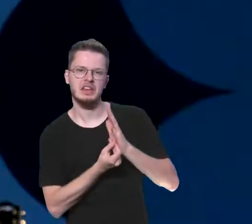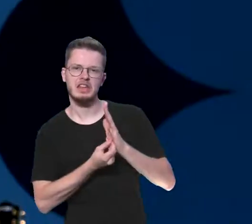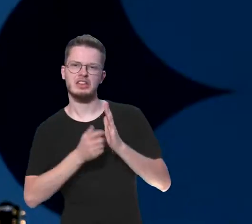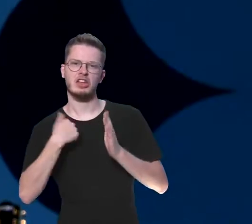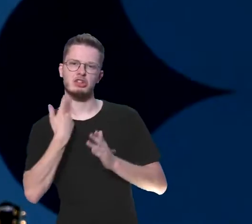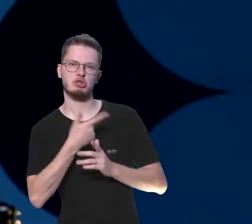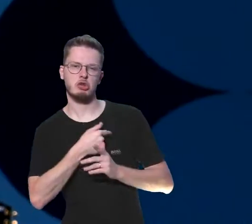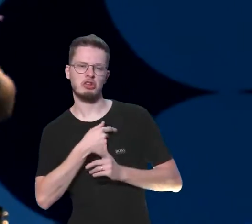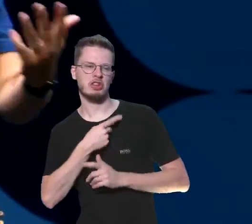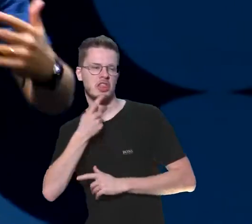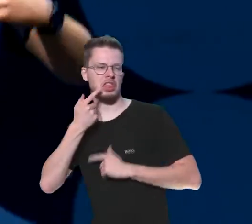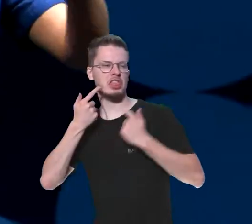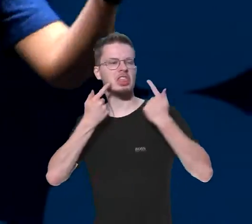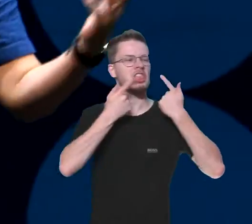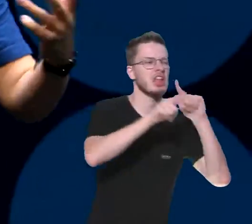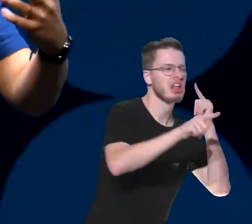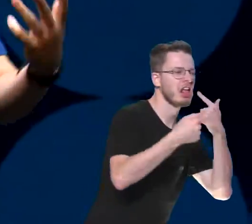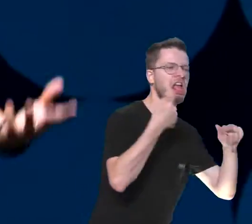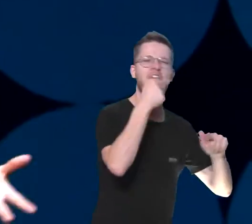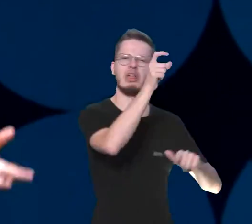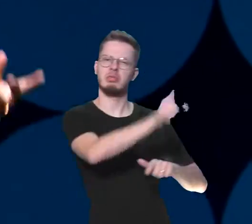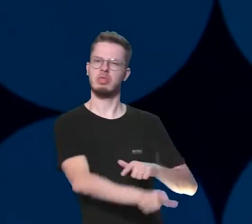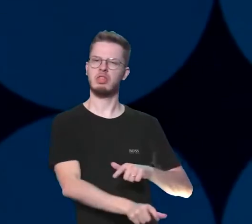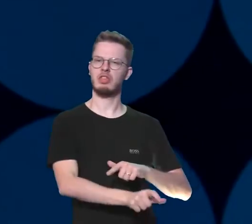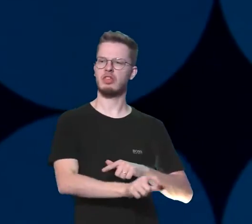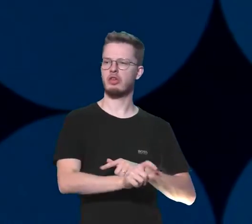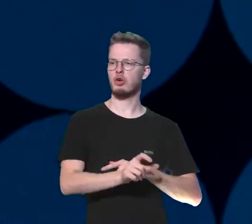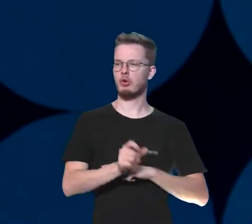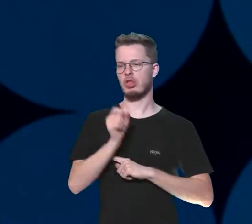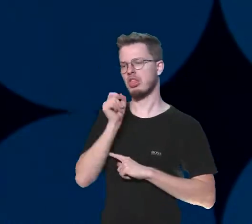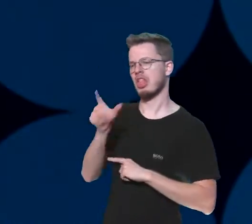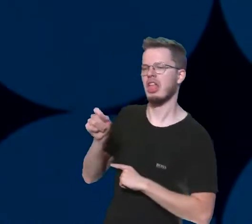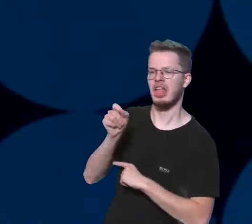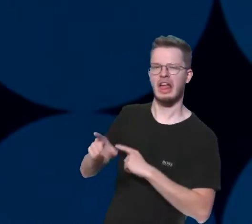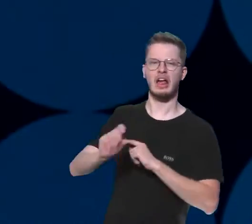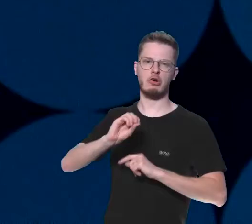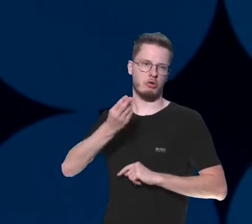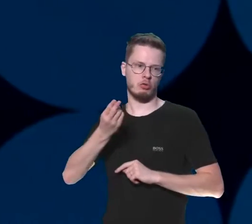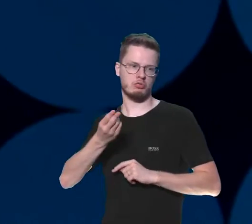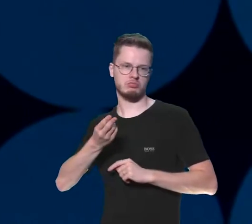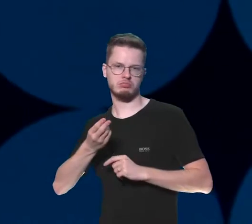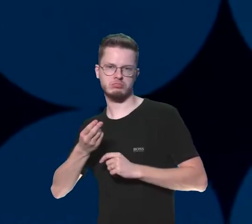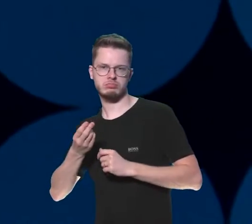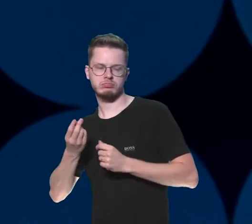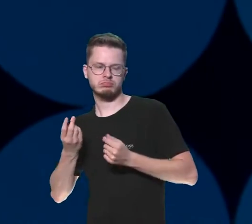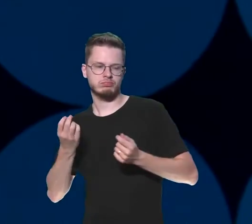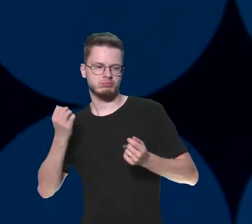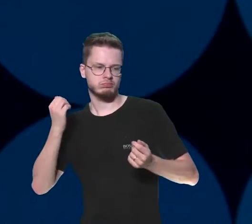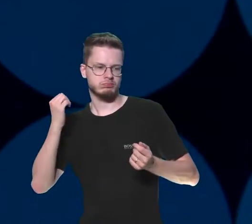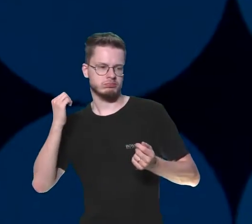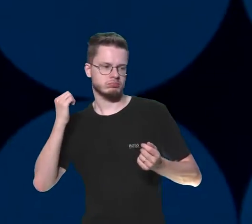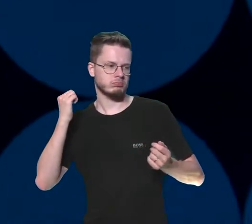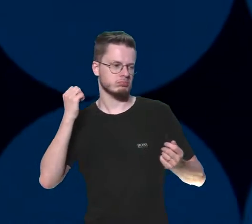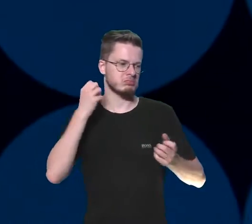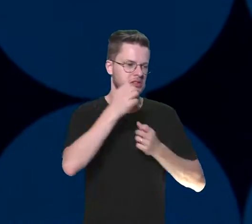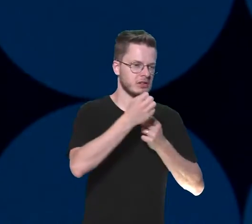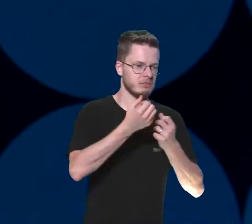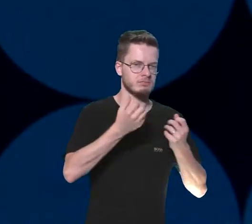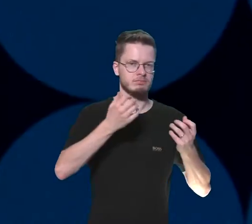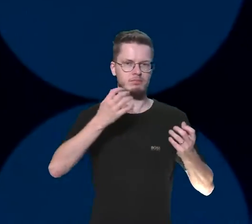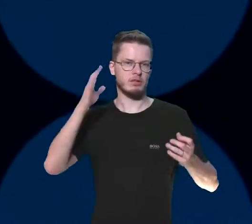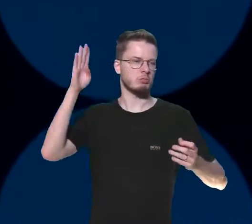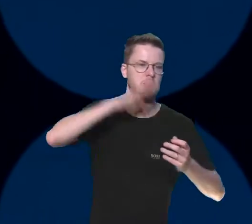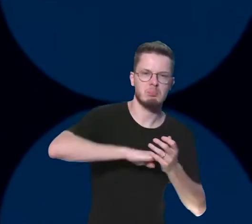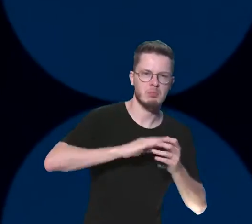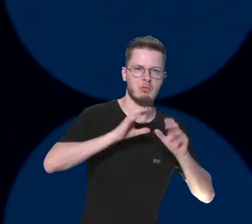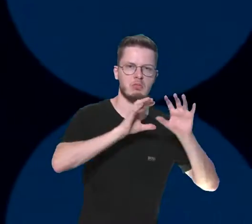coisa dura para alguém, muito menos agredir, ser agressivo com alguém. Mas Jesus, ele está mostrando que ele não